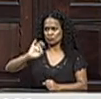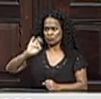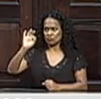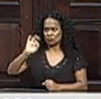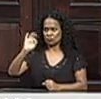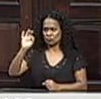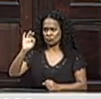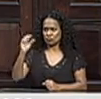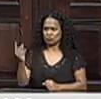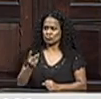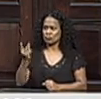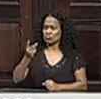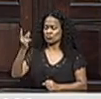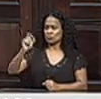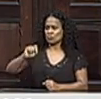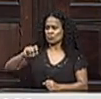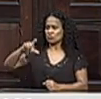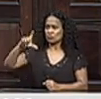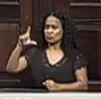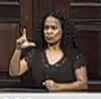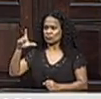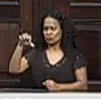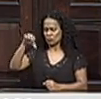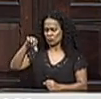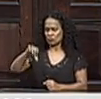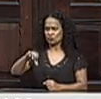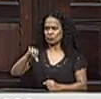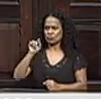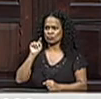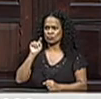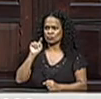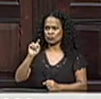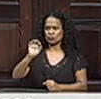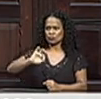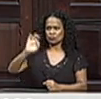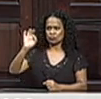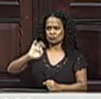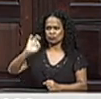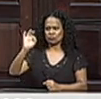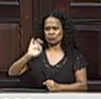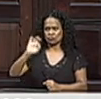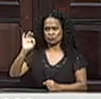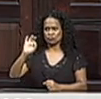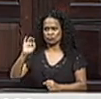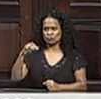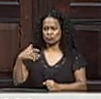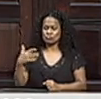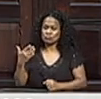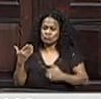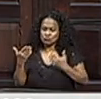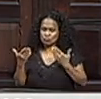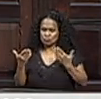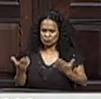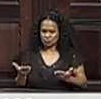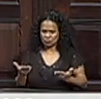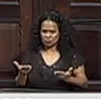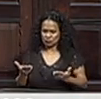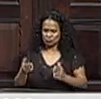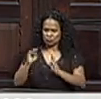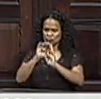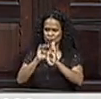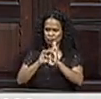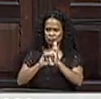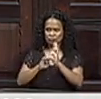e valor máximo 9 pontos percentuais. Logo dá um centro da